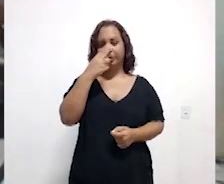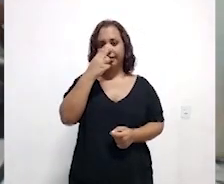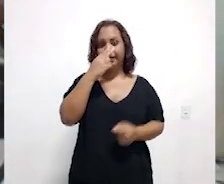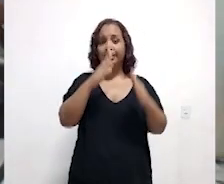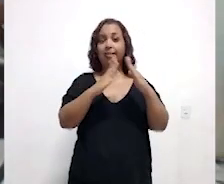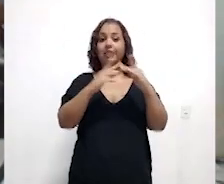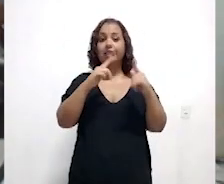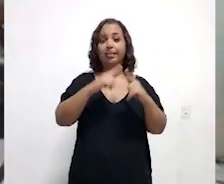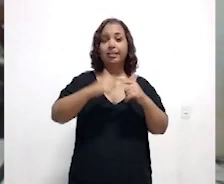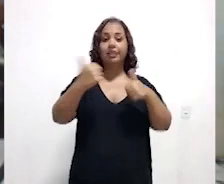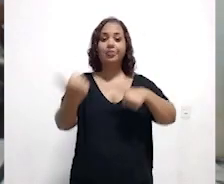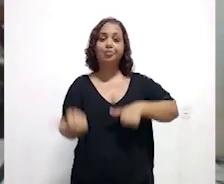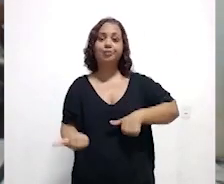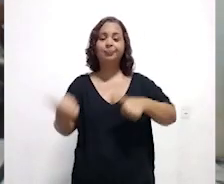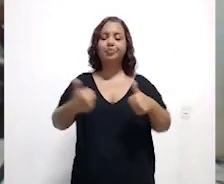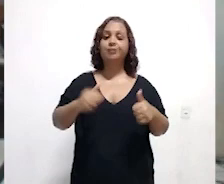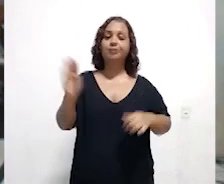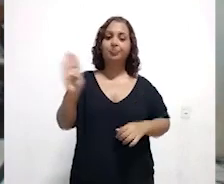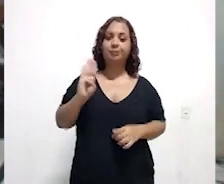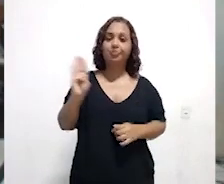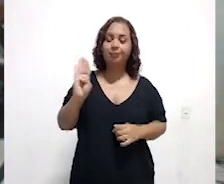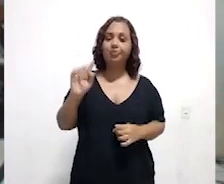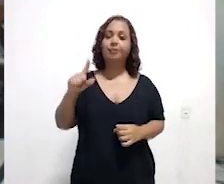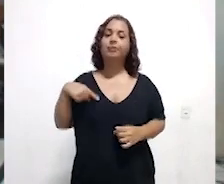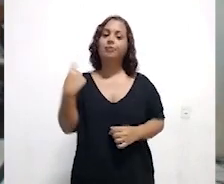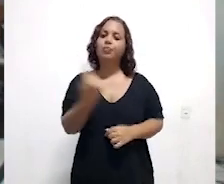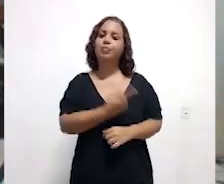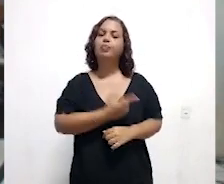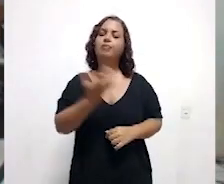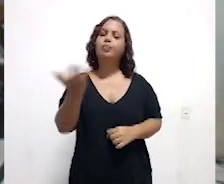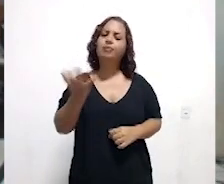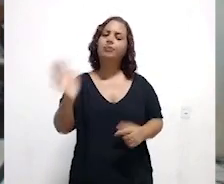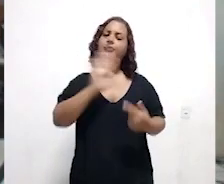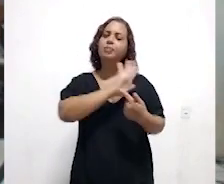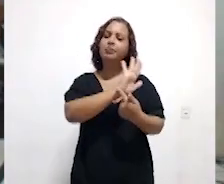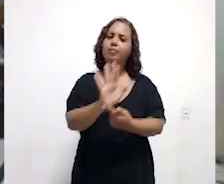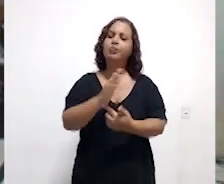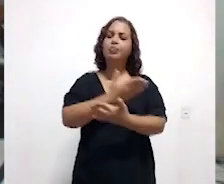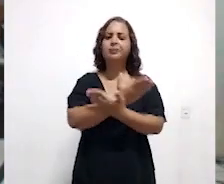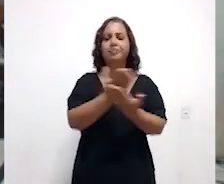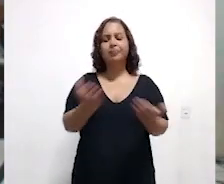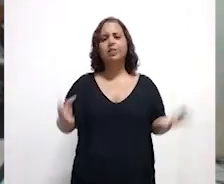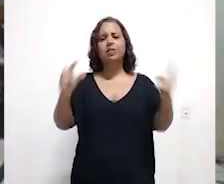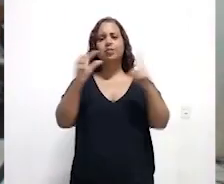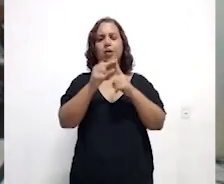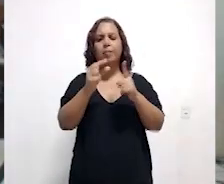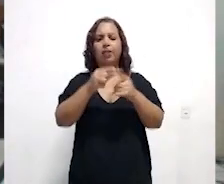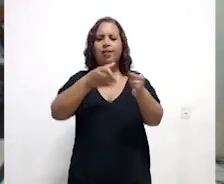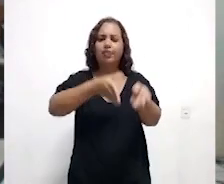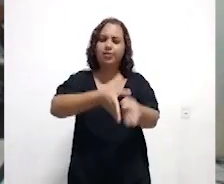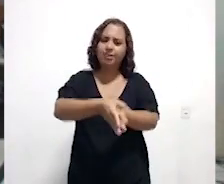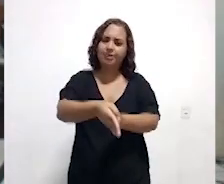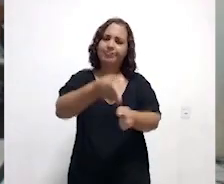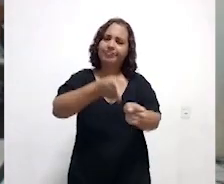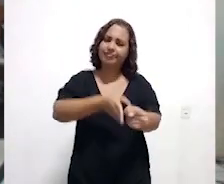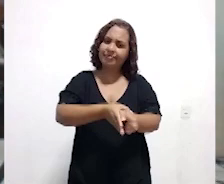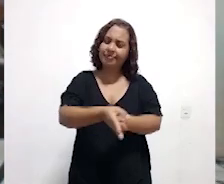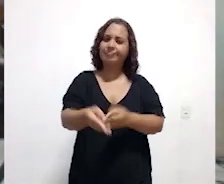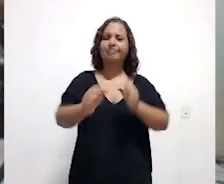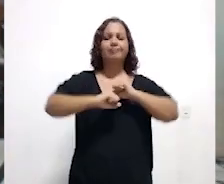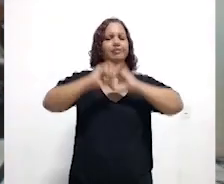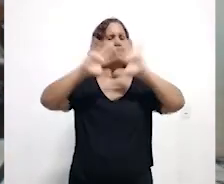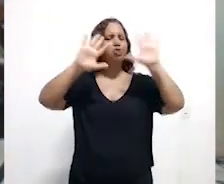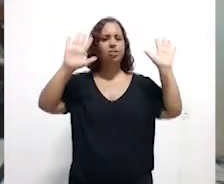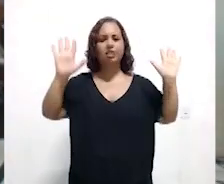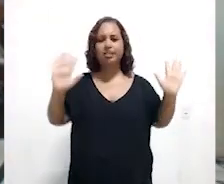queremos trazer aos irmãos uma palavra orientadora, esclarecedora, uma palavra